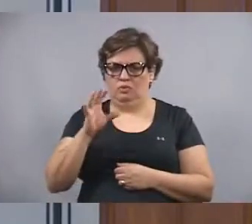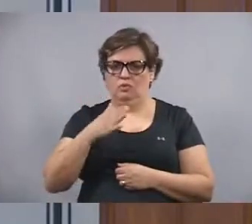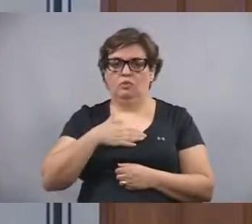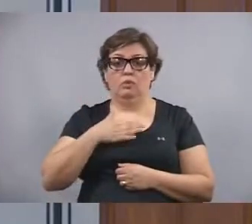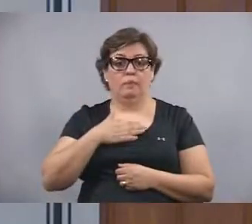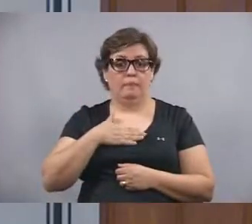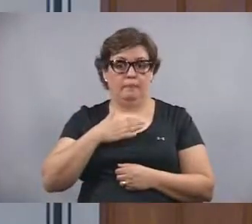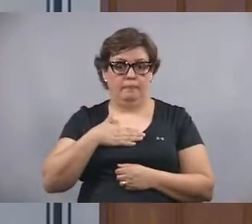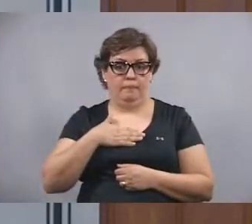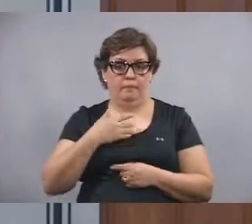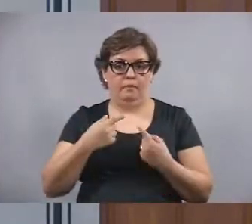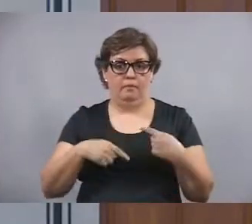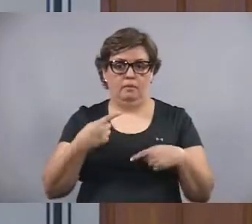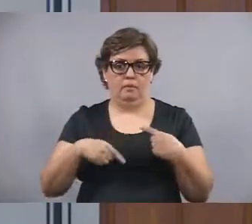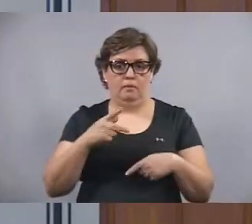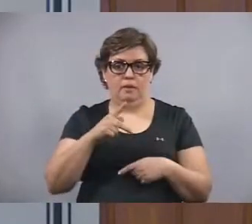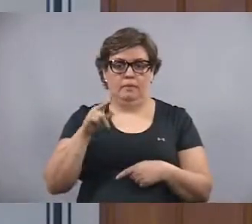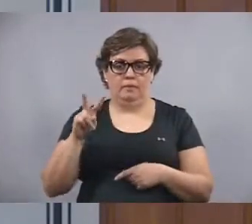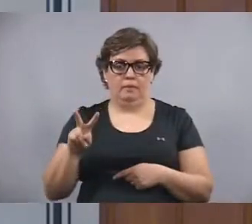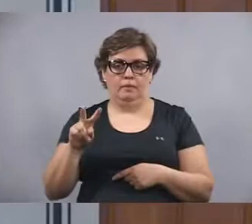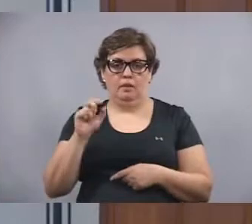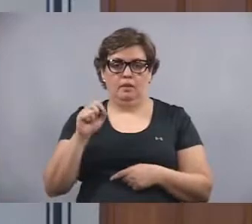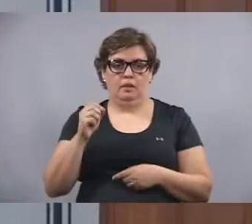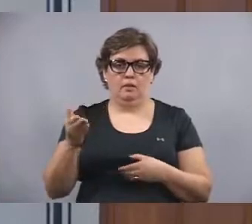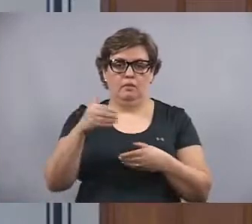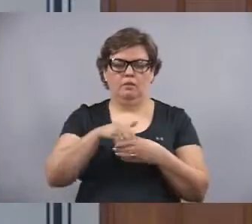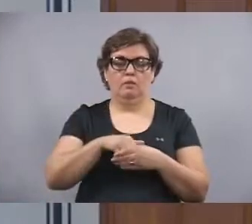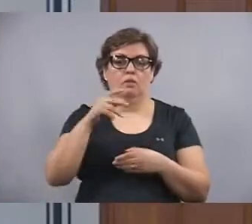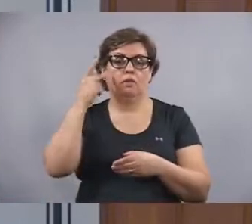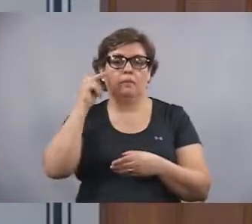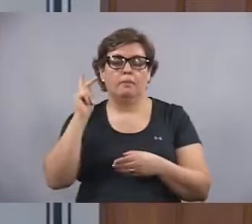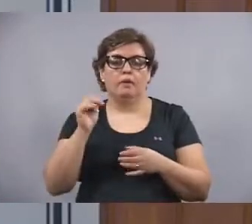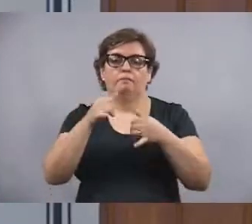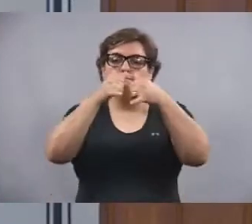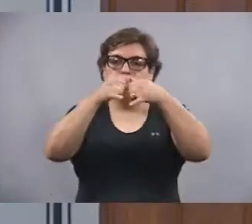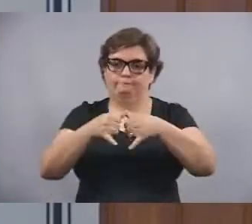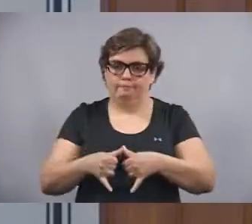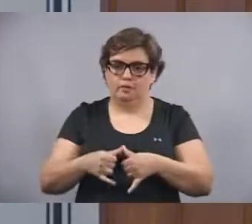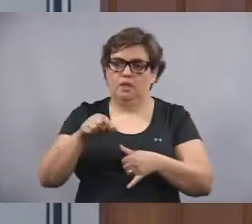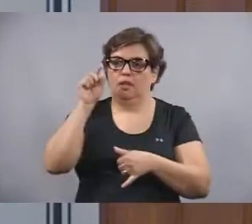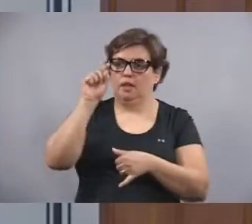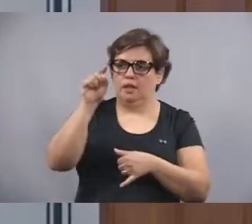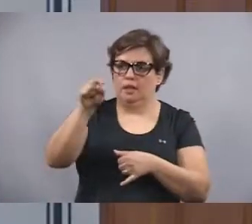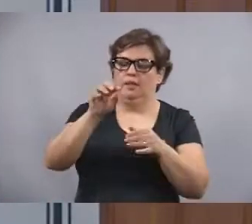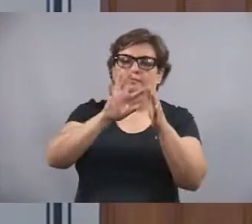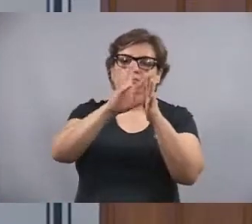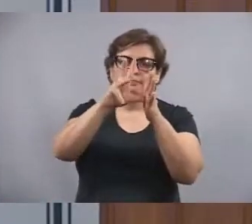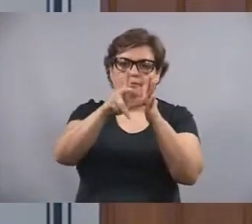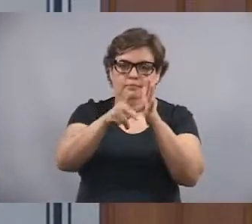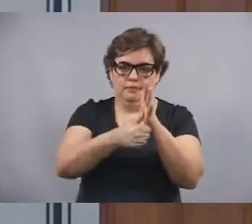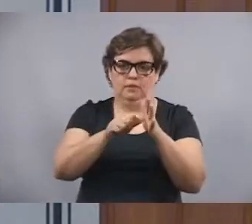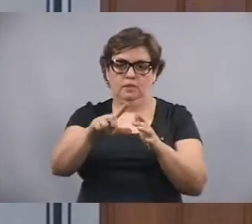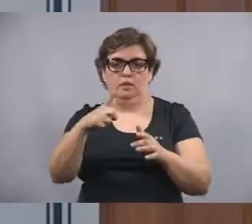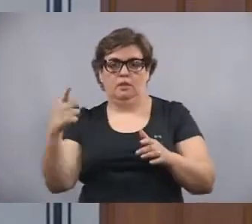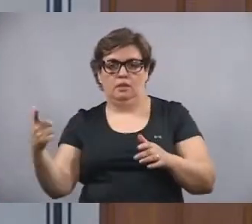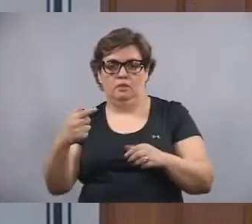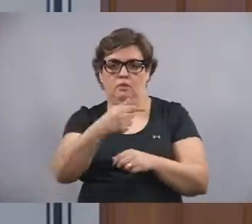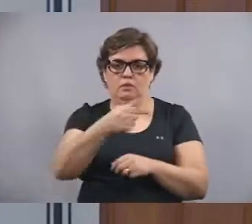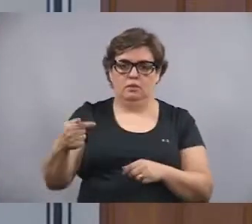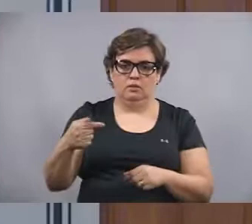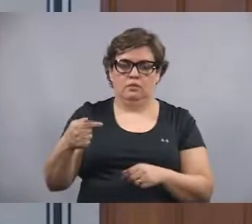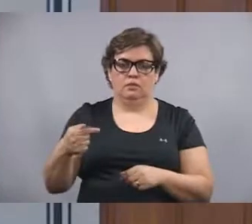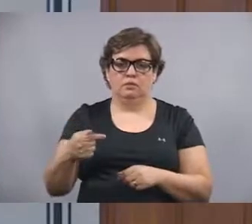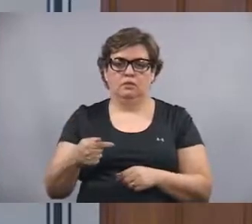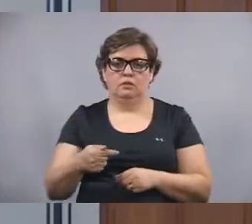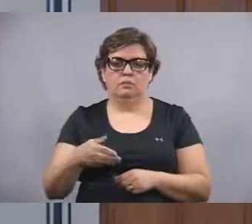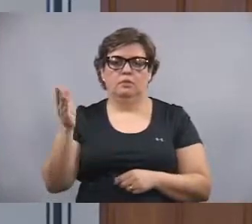eu vou falar do meu partido, do PV, que votou para a permanência daquele ladrão, que na outra semana, vereador